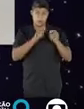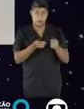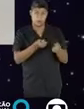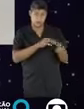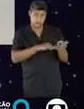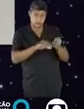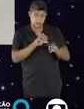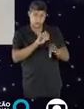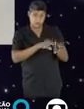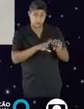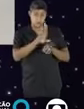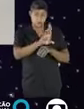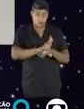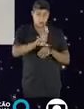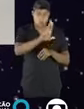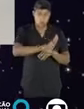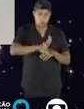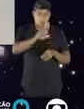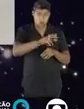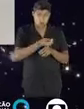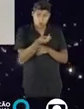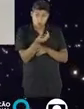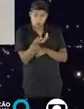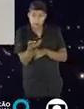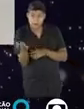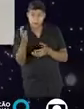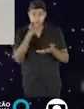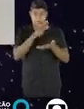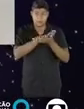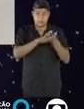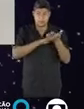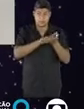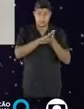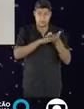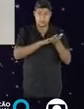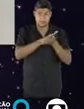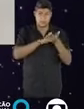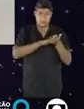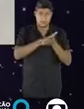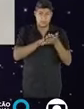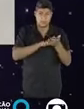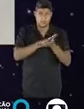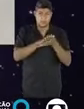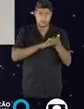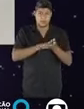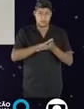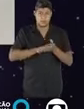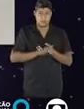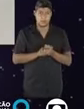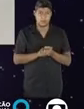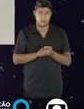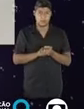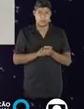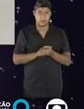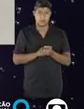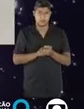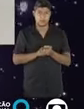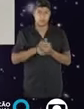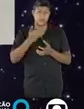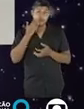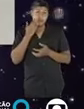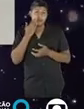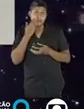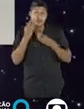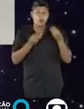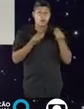plantado sem a utilização dessa quantidade enorme de agrotóxicos. Isso aí já seria um passo enorme. Eu queria saber como